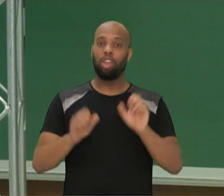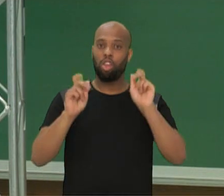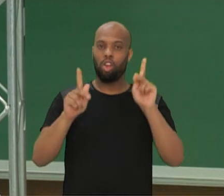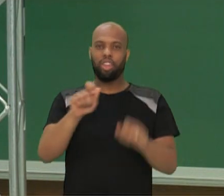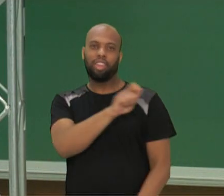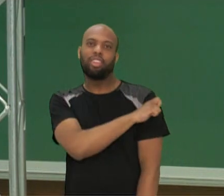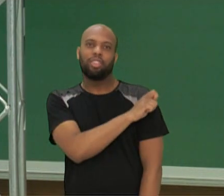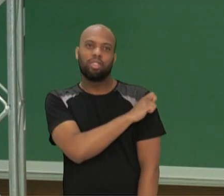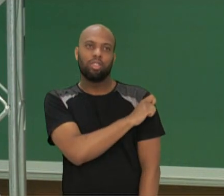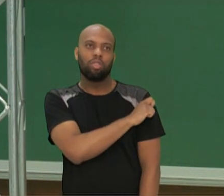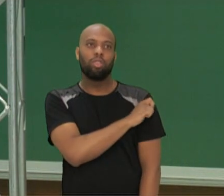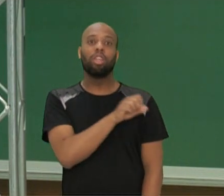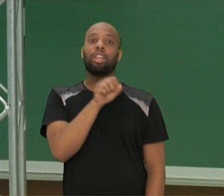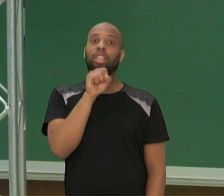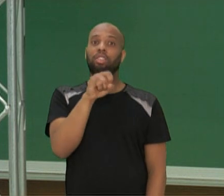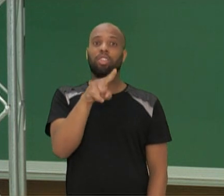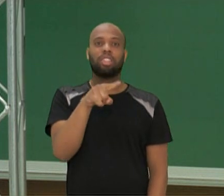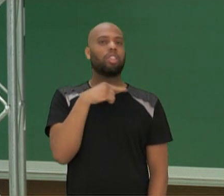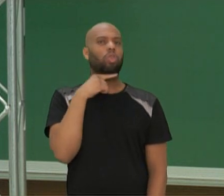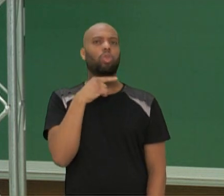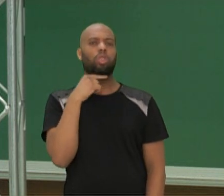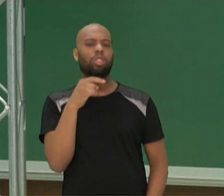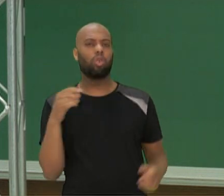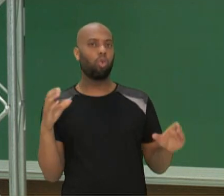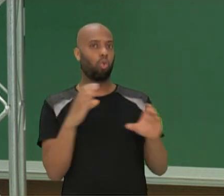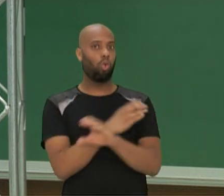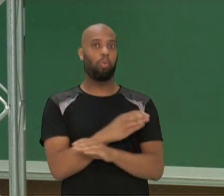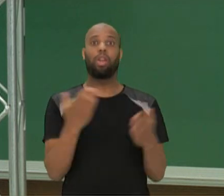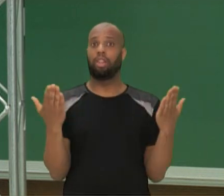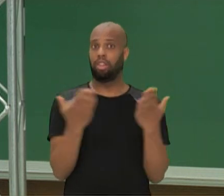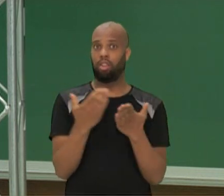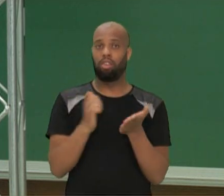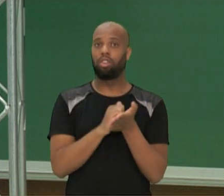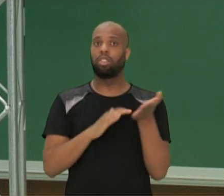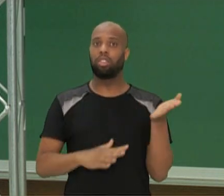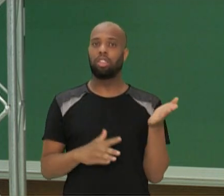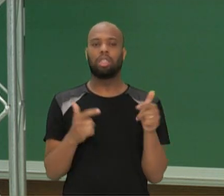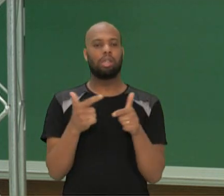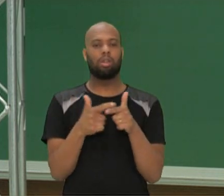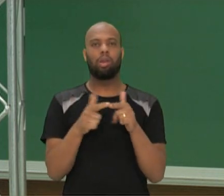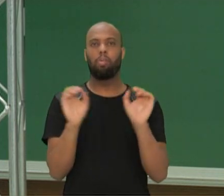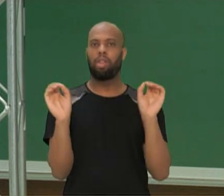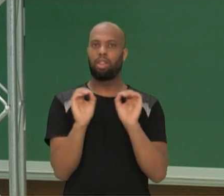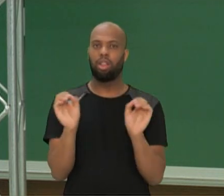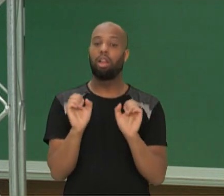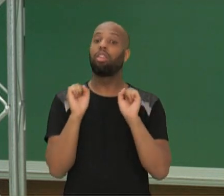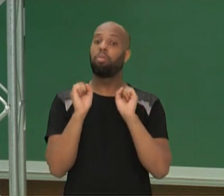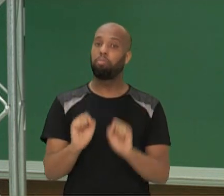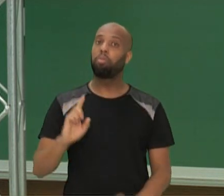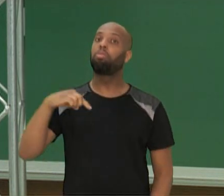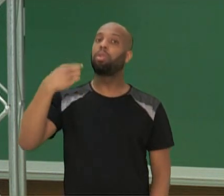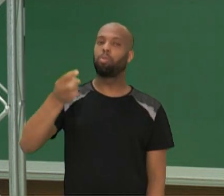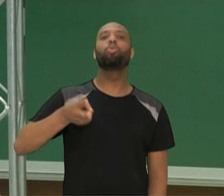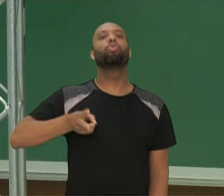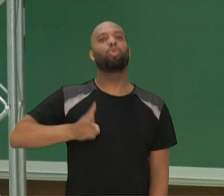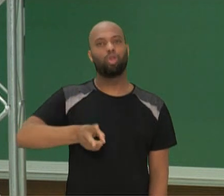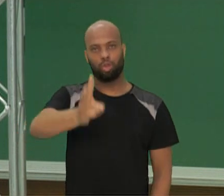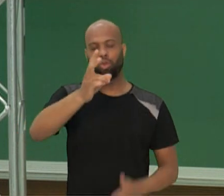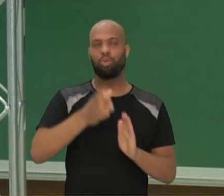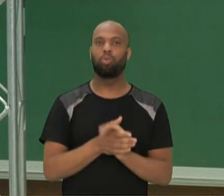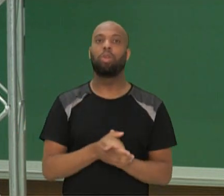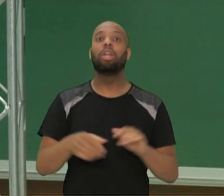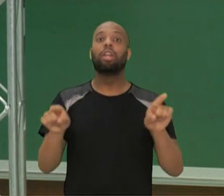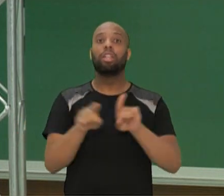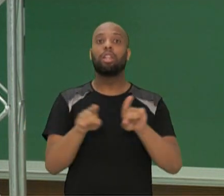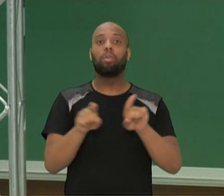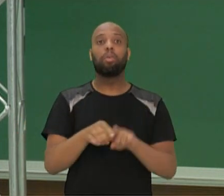Muito bem, estudante. Caso você não tenha conseguido concluir de resolver esse exercício, você poderá concluí-lo posteriormente. E quero lembrar a você